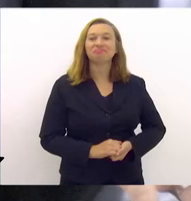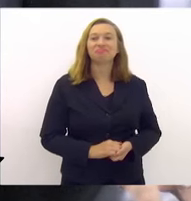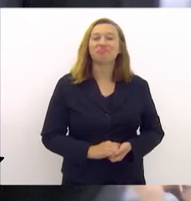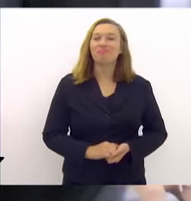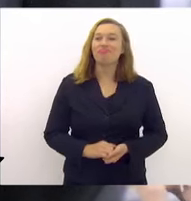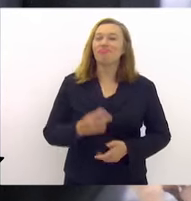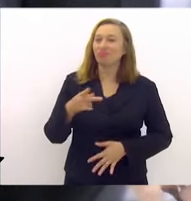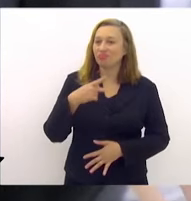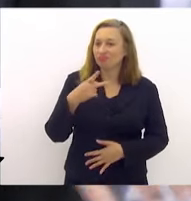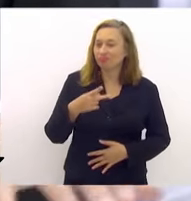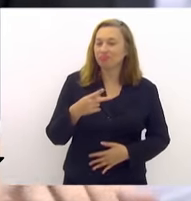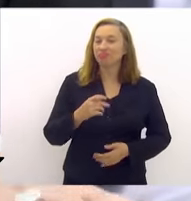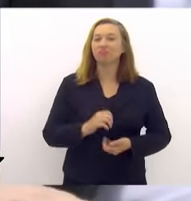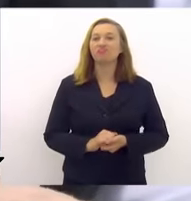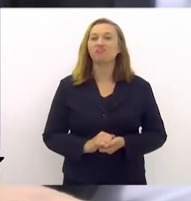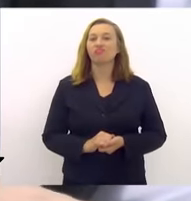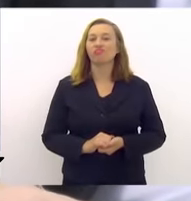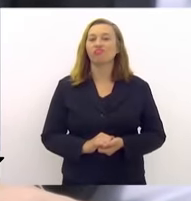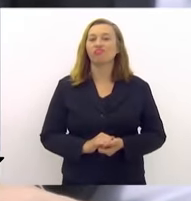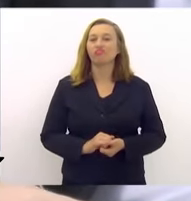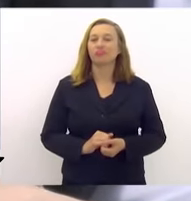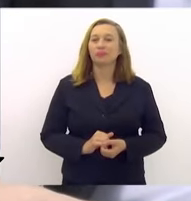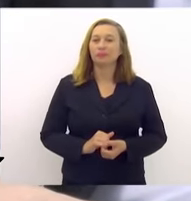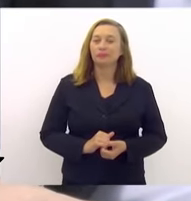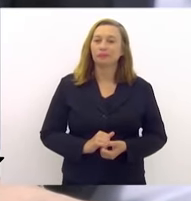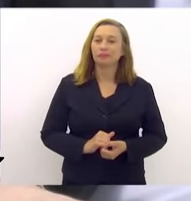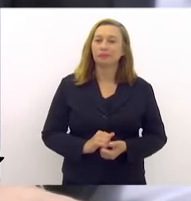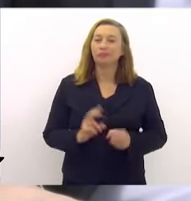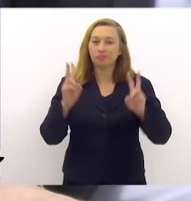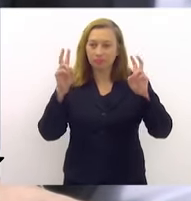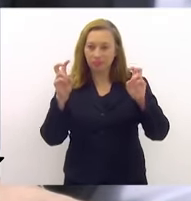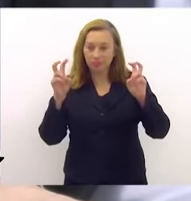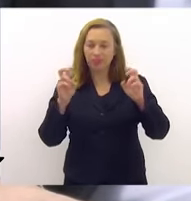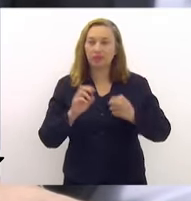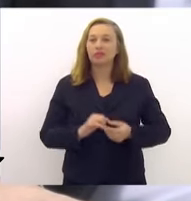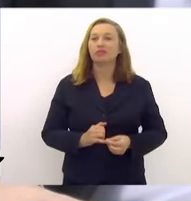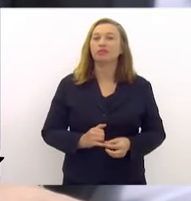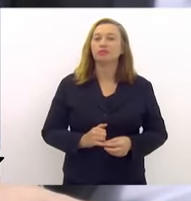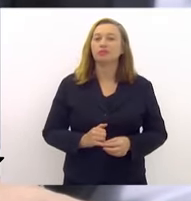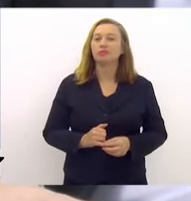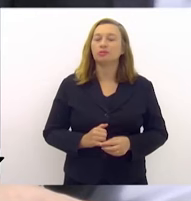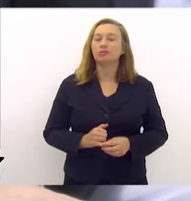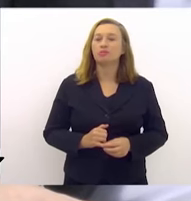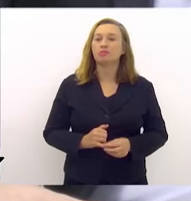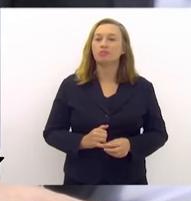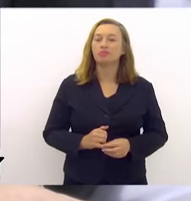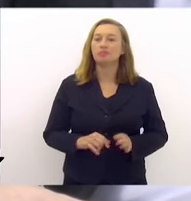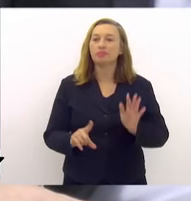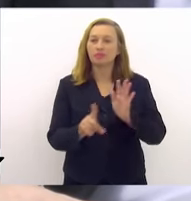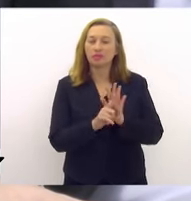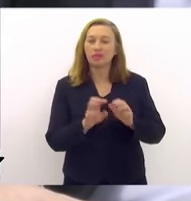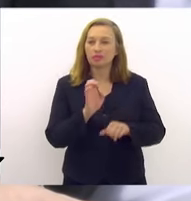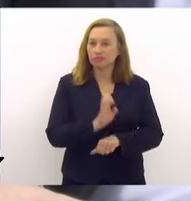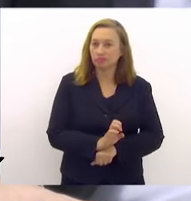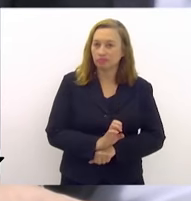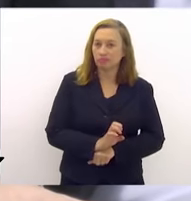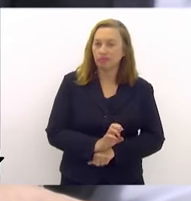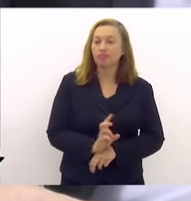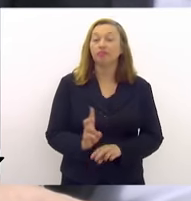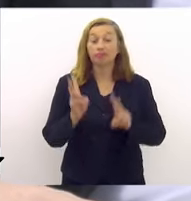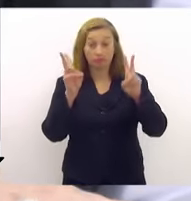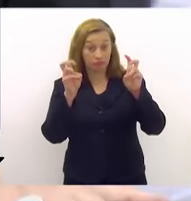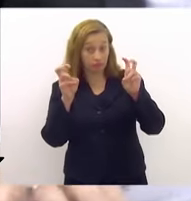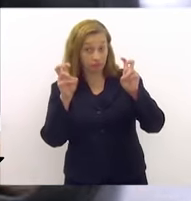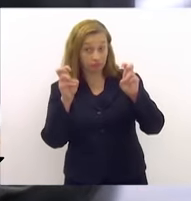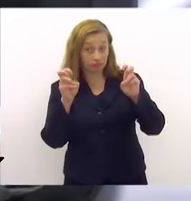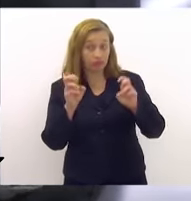E dizer a ele, não é, que disse a ele sobre a questão da adequação, não é, e da existência da lei estadual que trata dessa